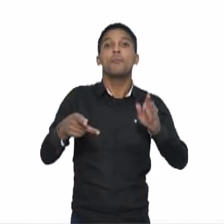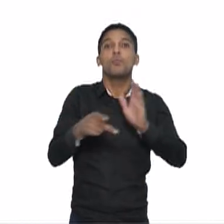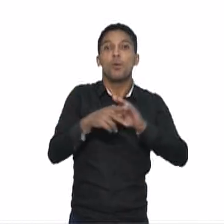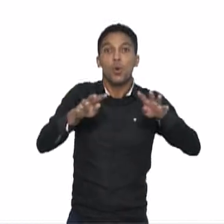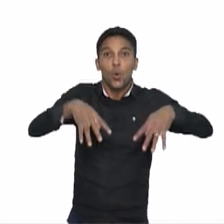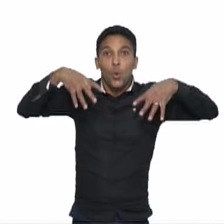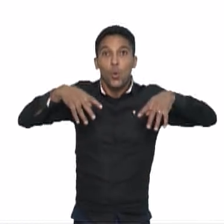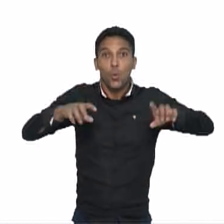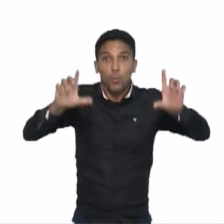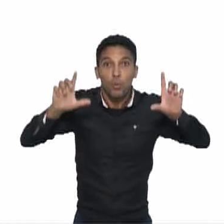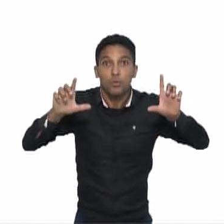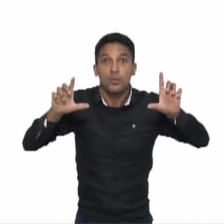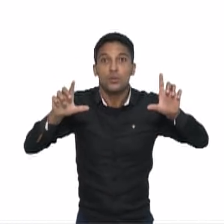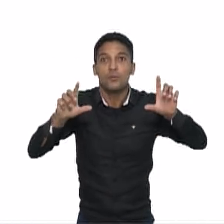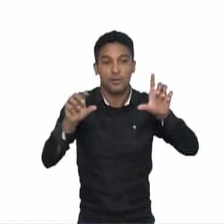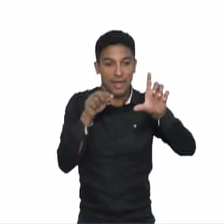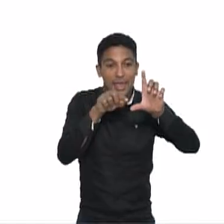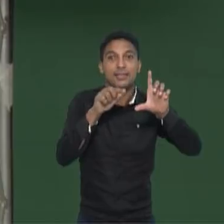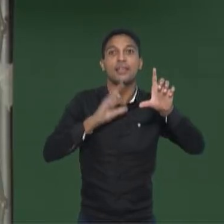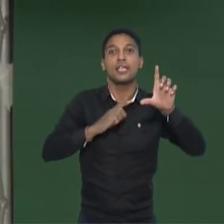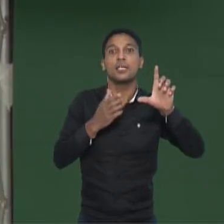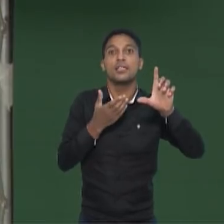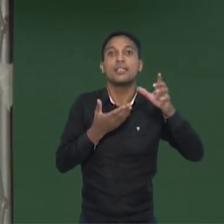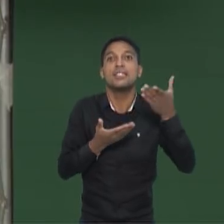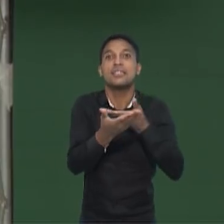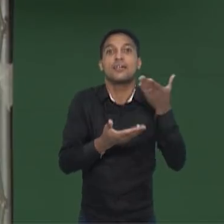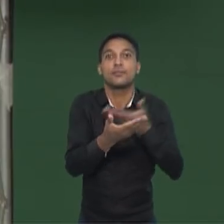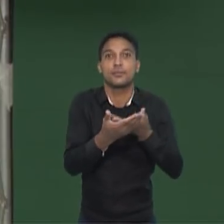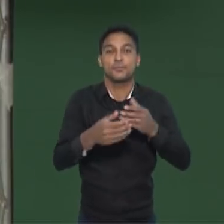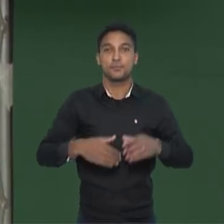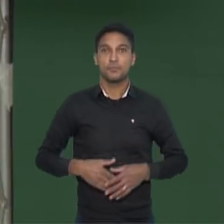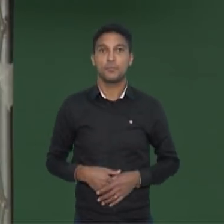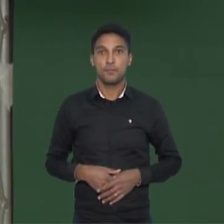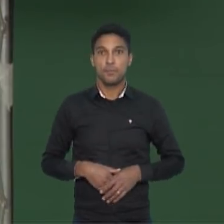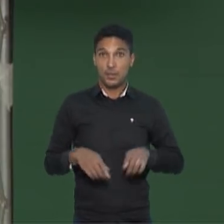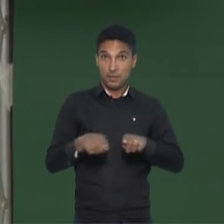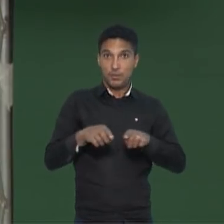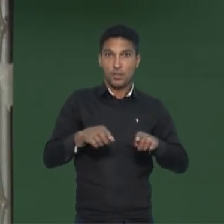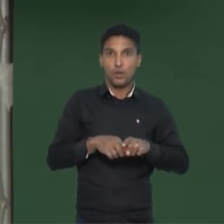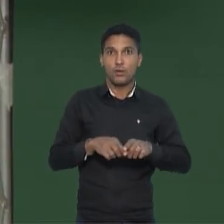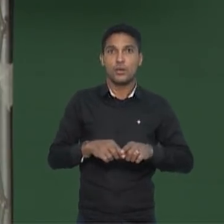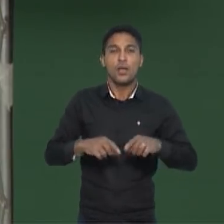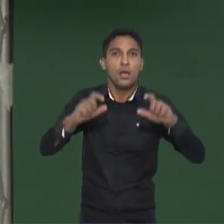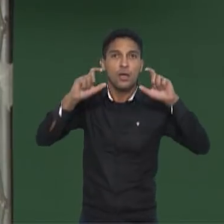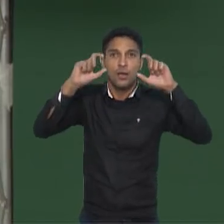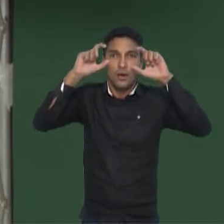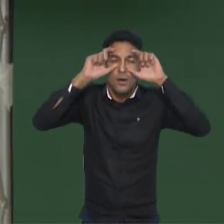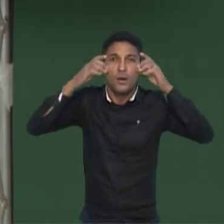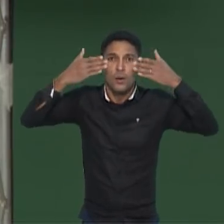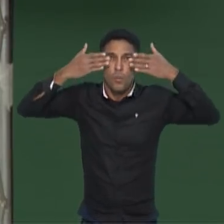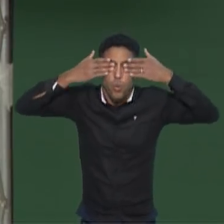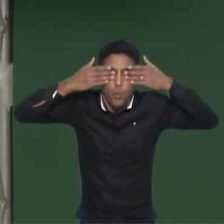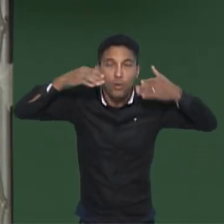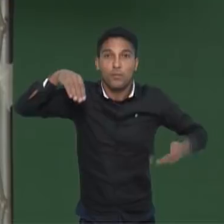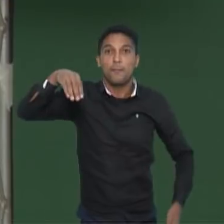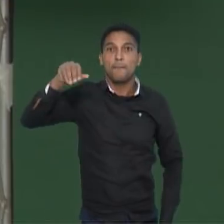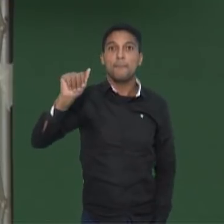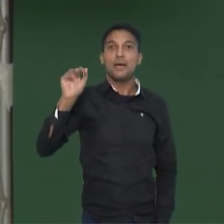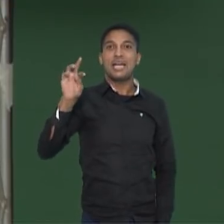mais antiga, para você ver que essa questão da cultura da convergência já estava nos anos 90, não é nem algo muito, muito